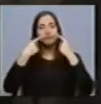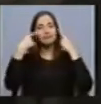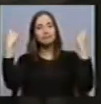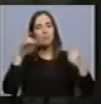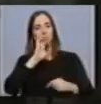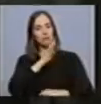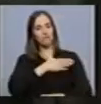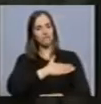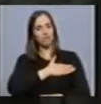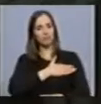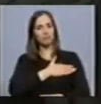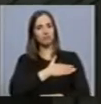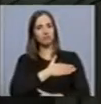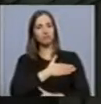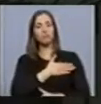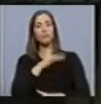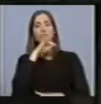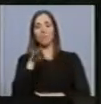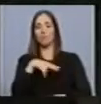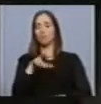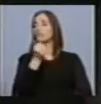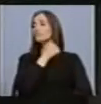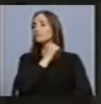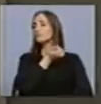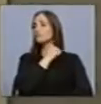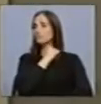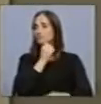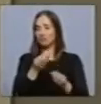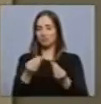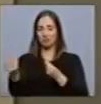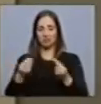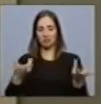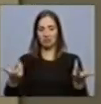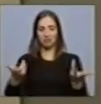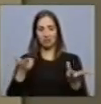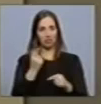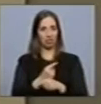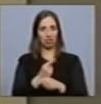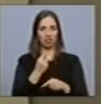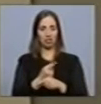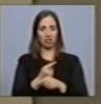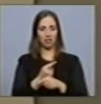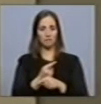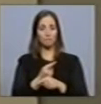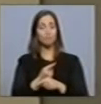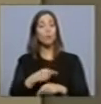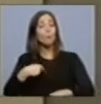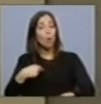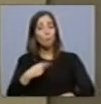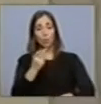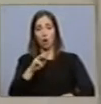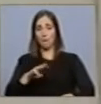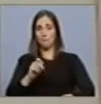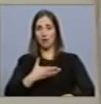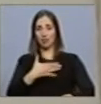a indiferença espartilhada da família portuguesa ainda não deslaça as mãos de cima da barriga. É o próprio Amadeu quem organiza